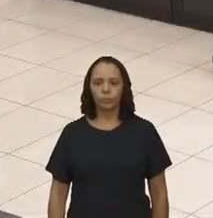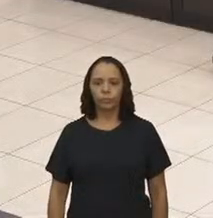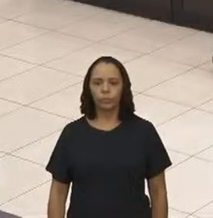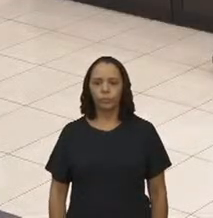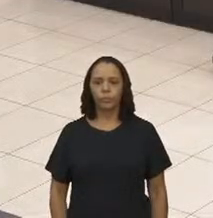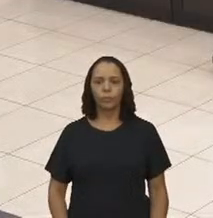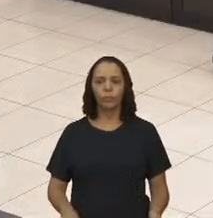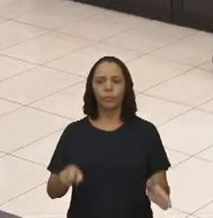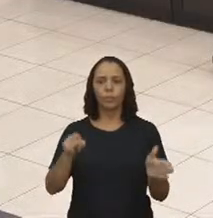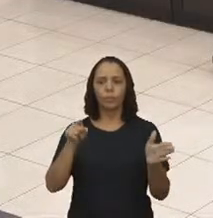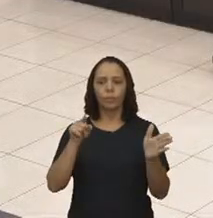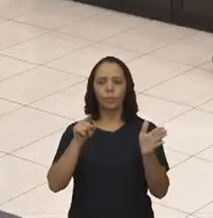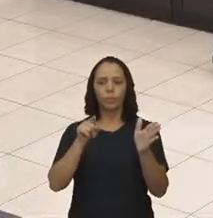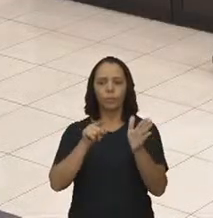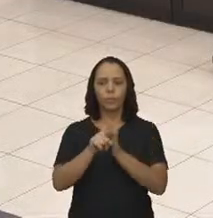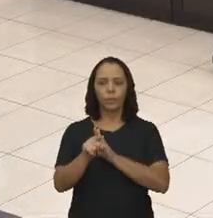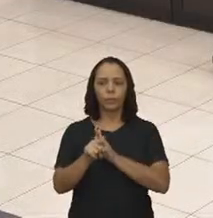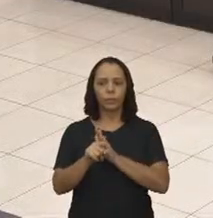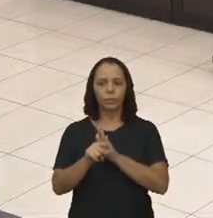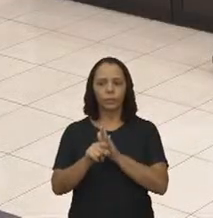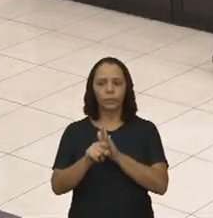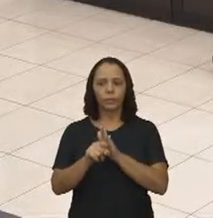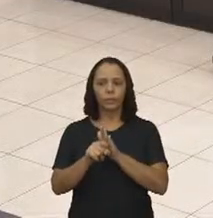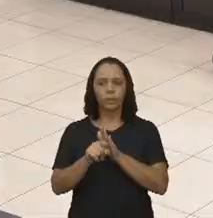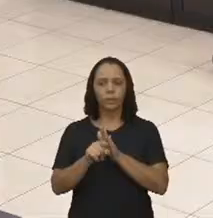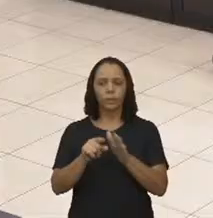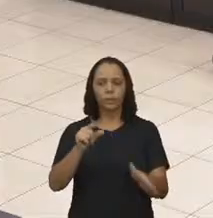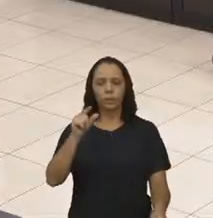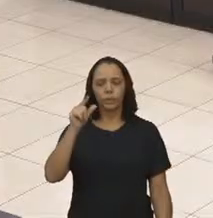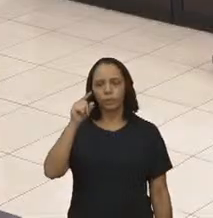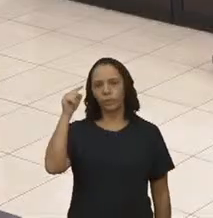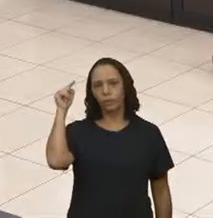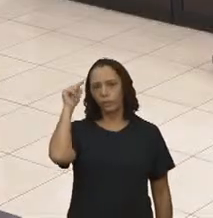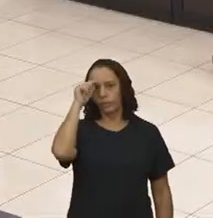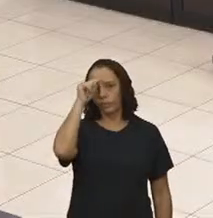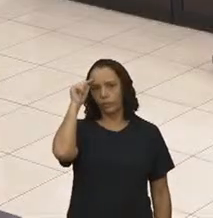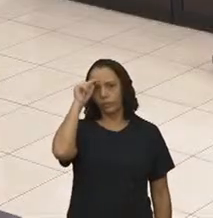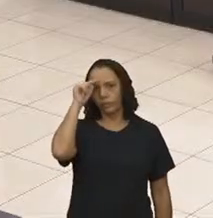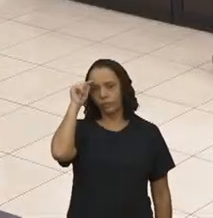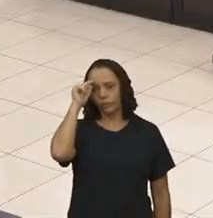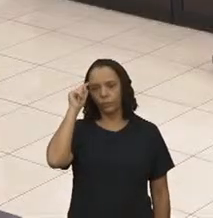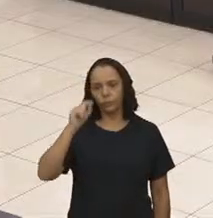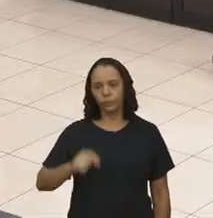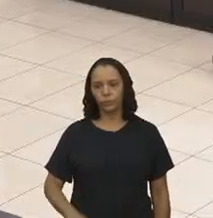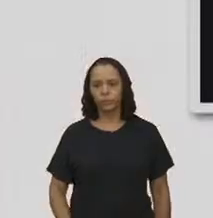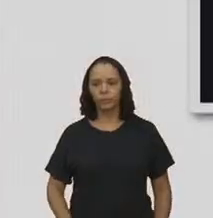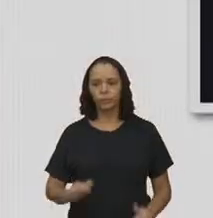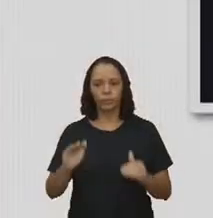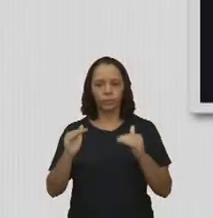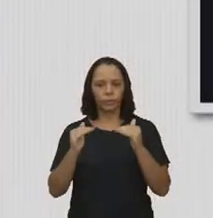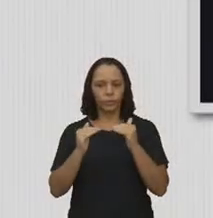Como vota o vereador Daniel Mariano? Favorável.